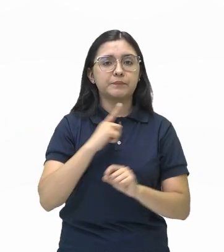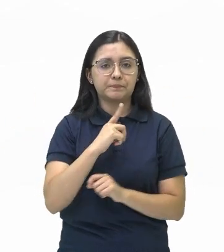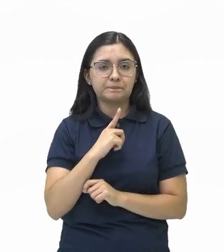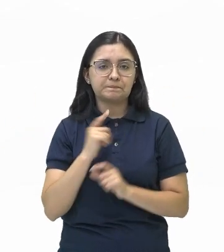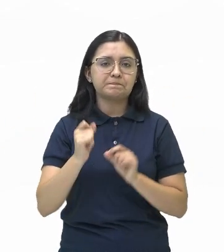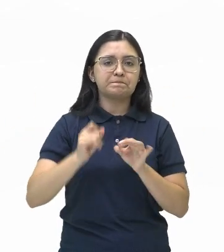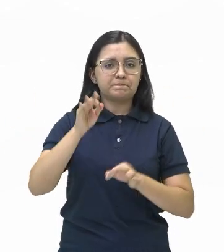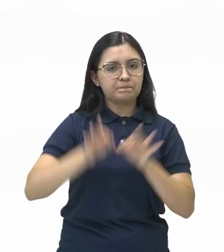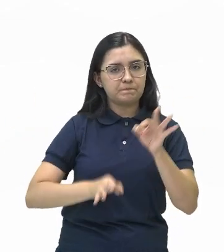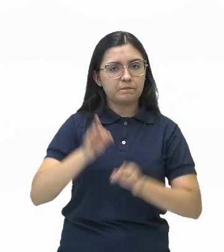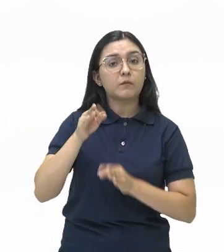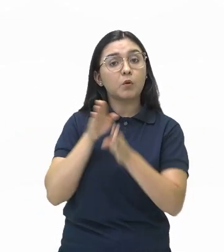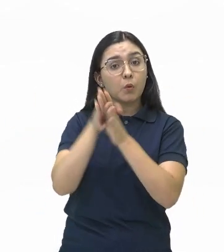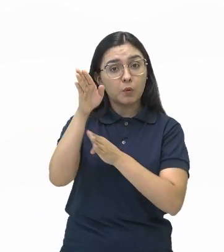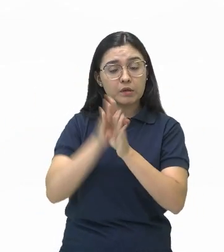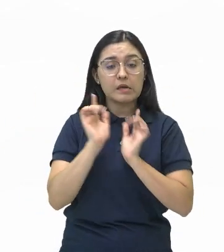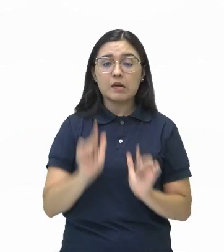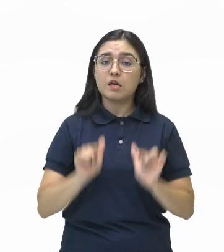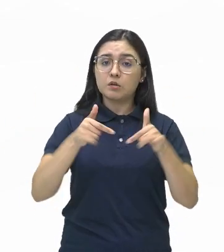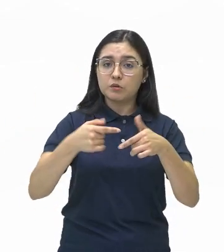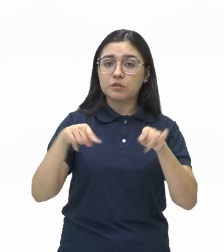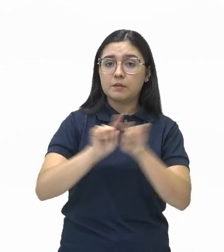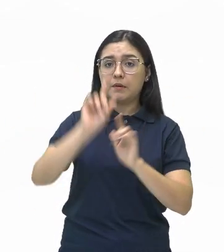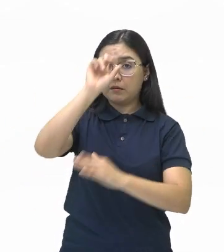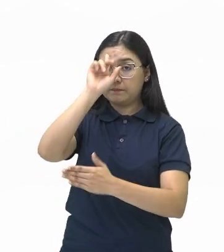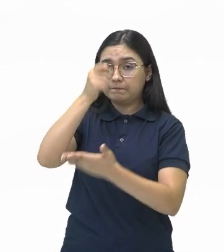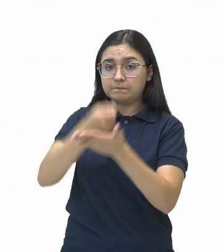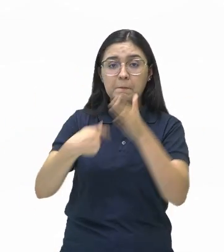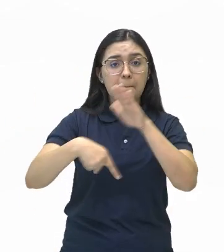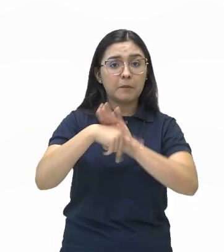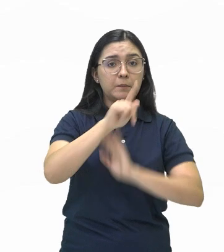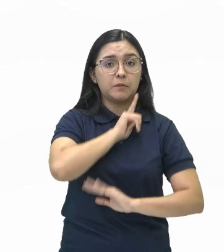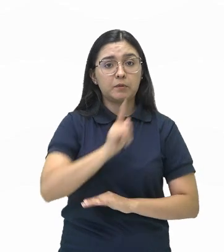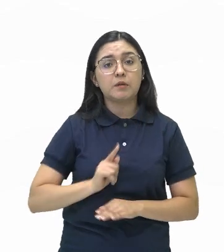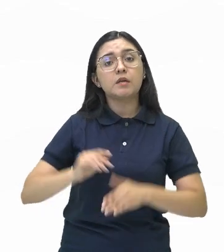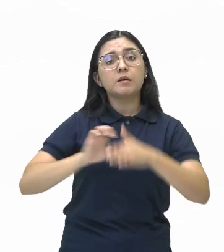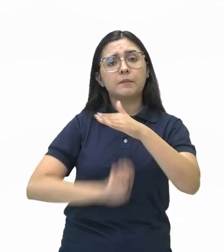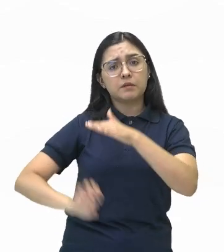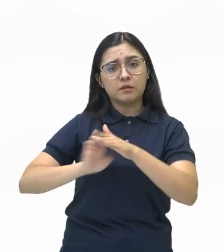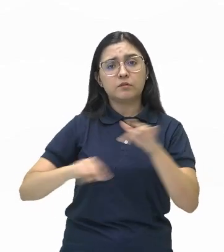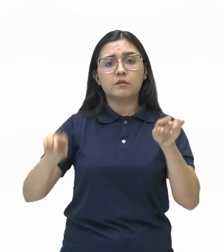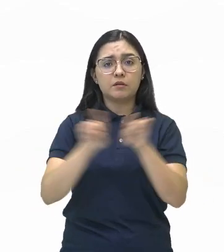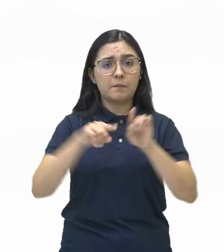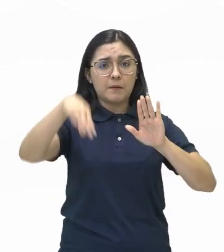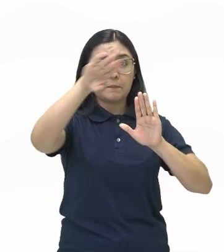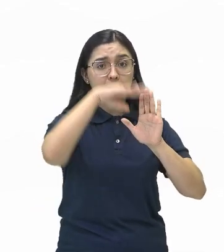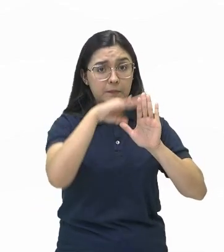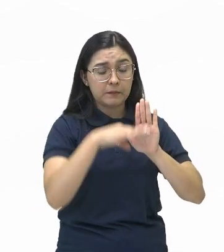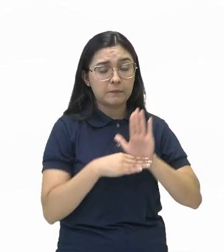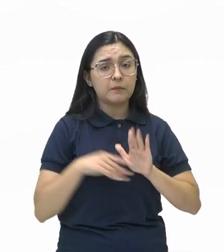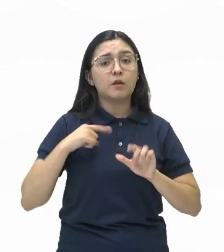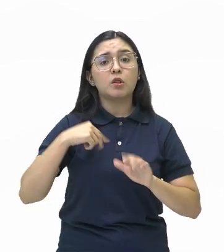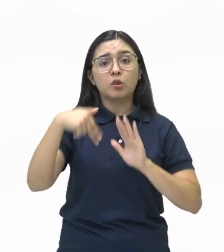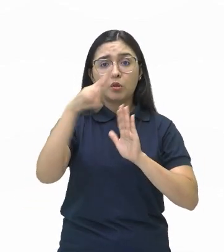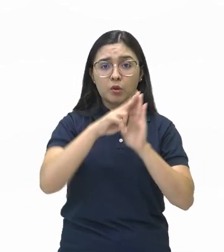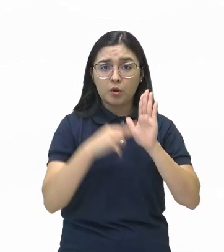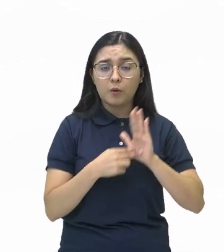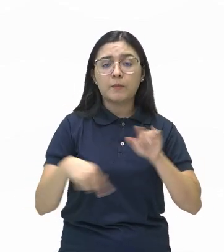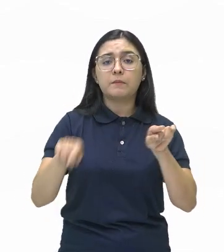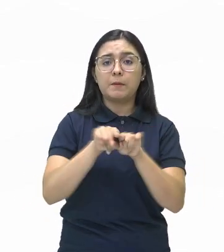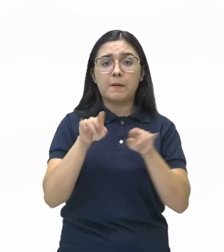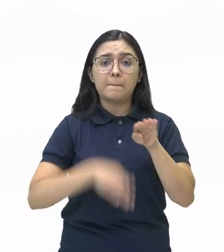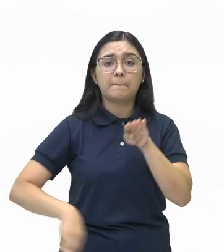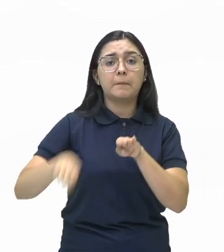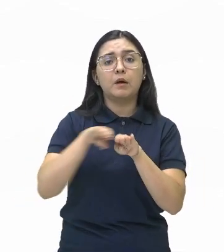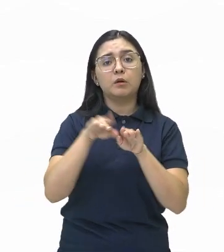arcabouço jurídico que orienta ações e decisões governamentais e empresariais, estabelecendo o quê? Normas e